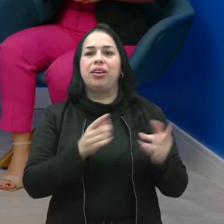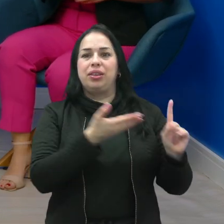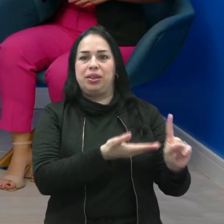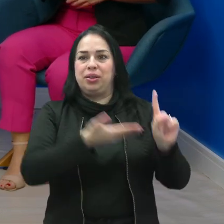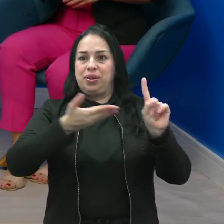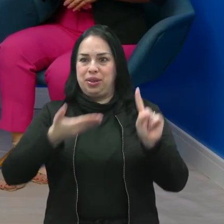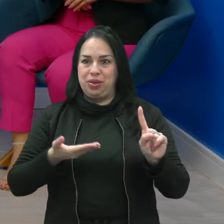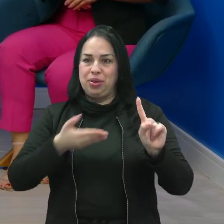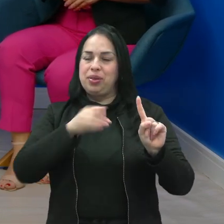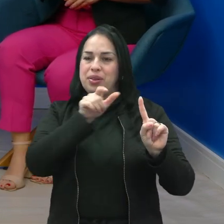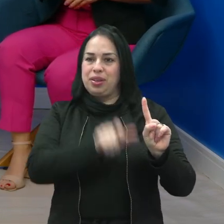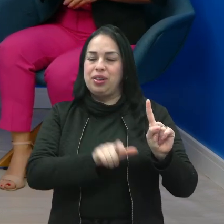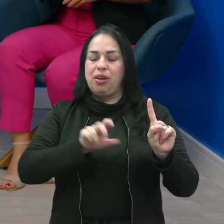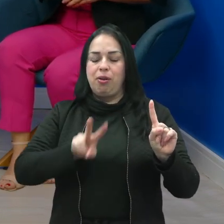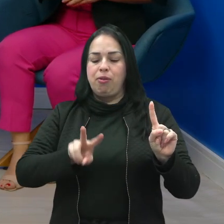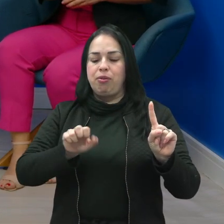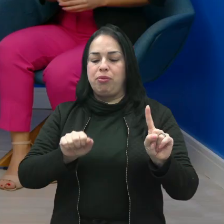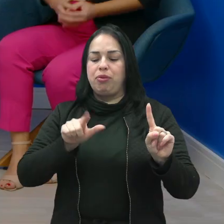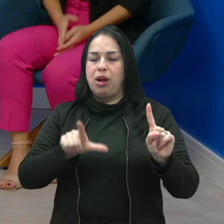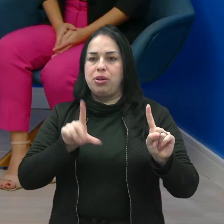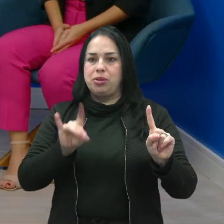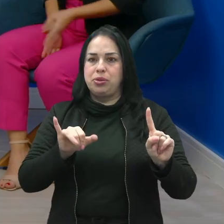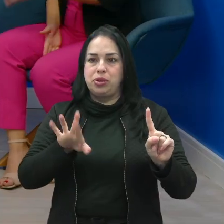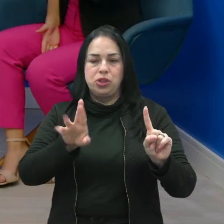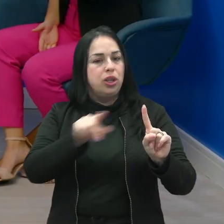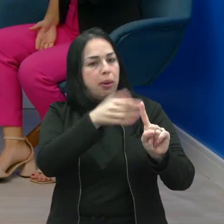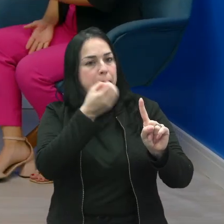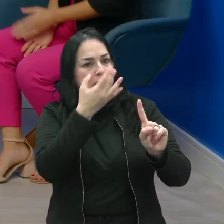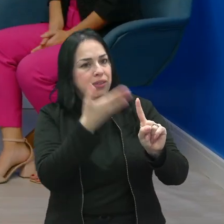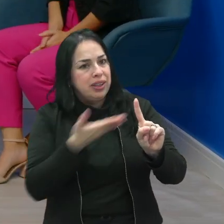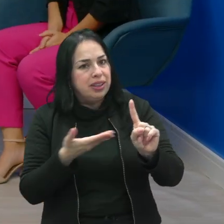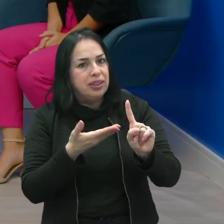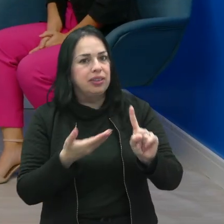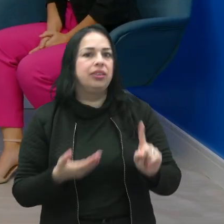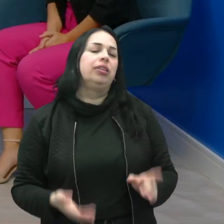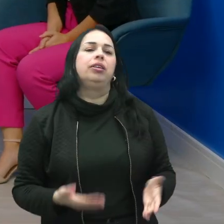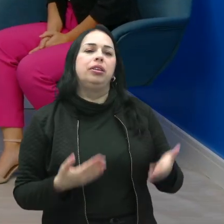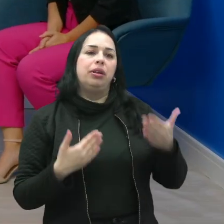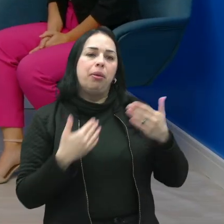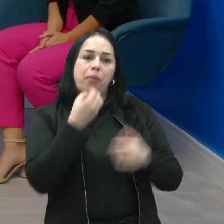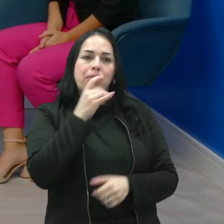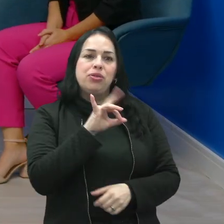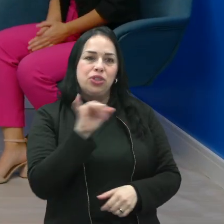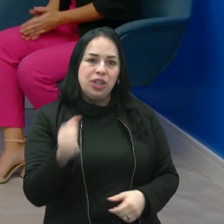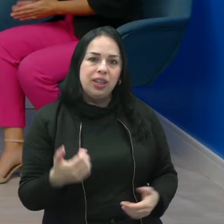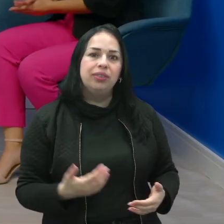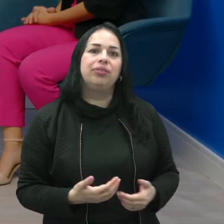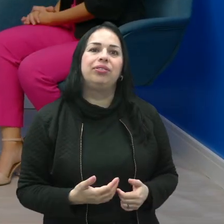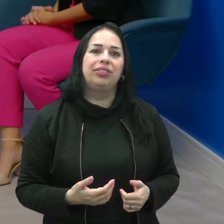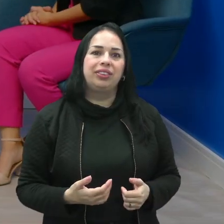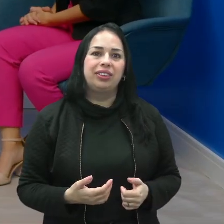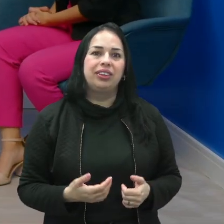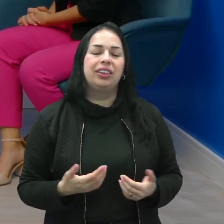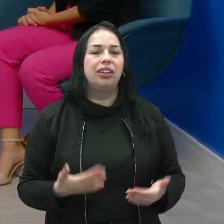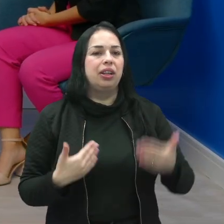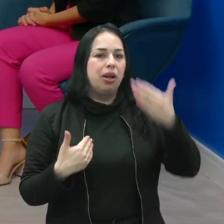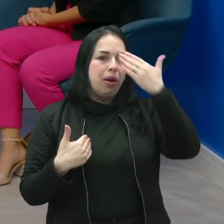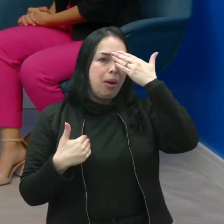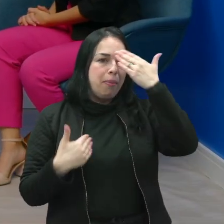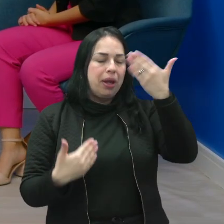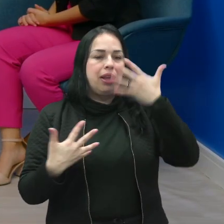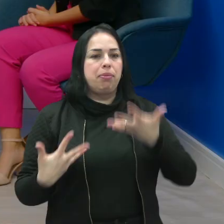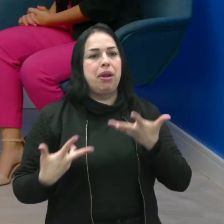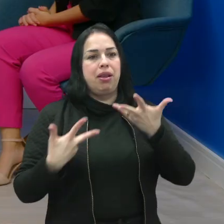o produtor rural Valdir Martins. Seja muito bem-vindo, Valdir. Opa, bom dia. Obrigado